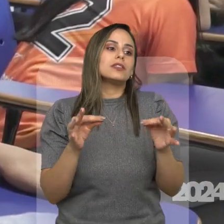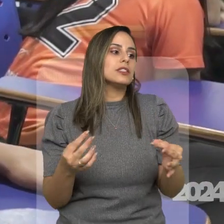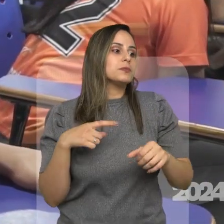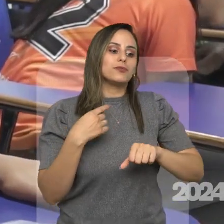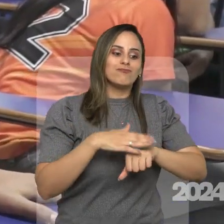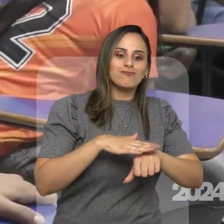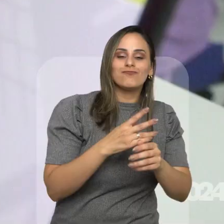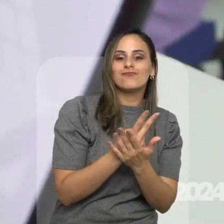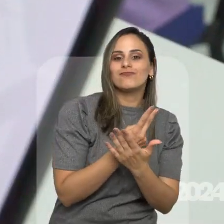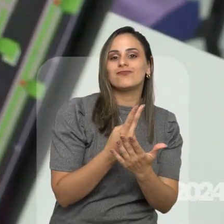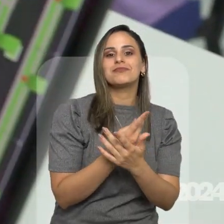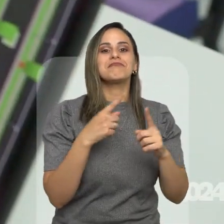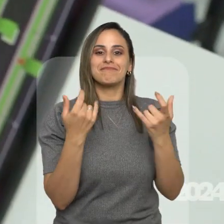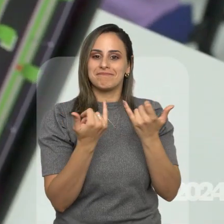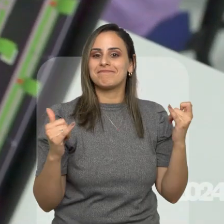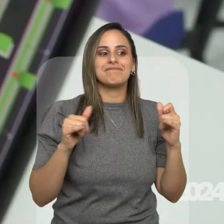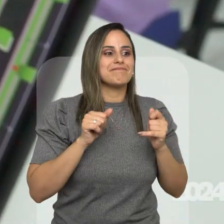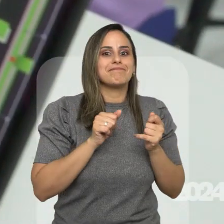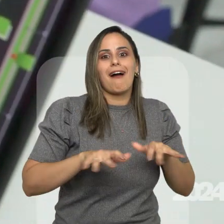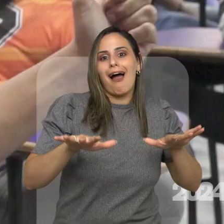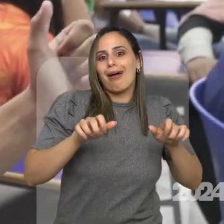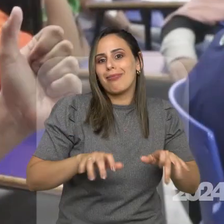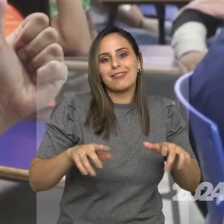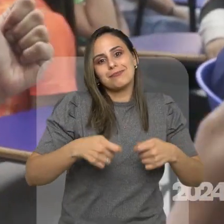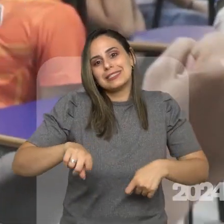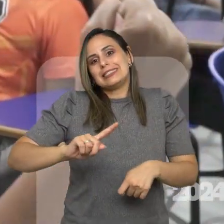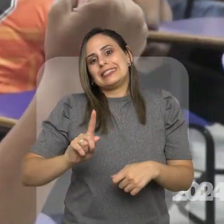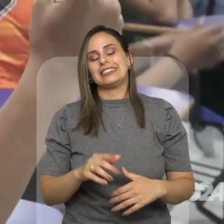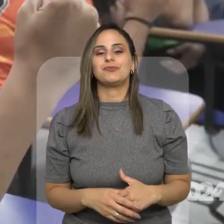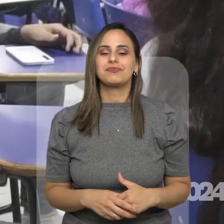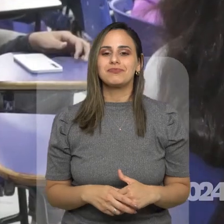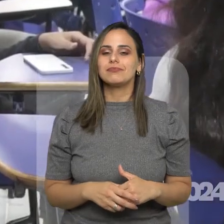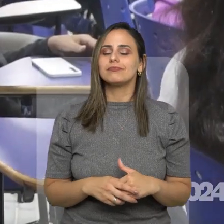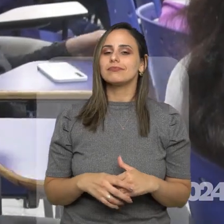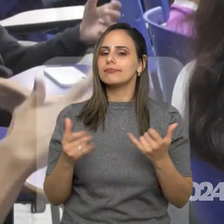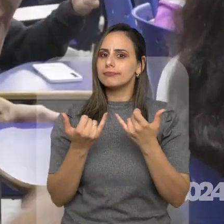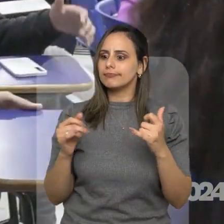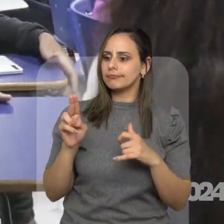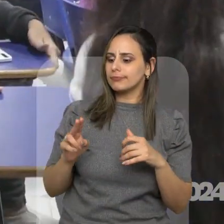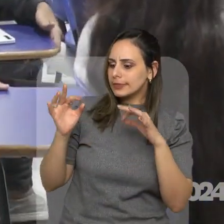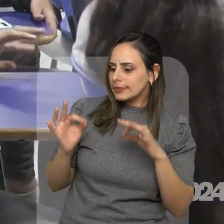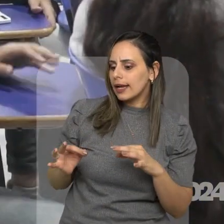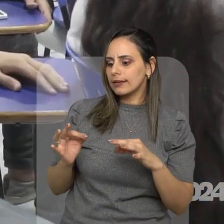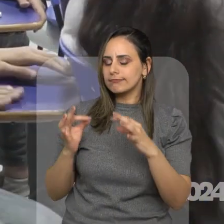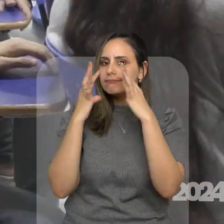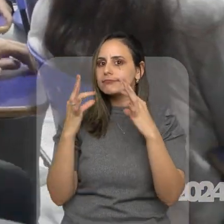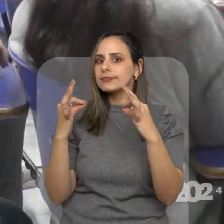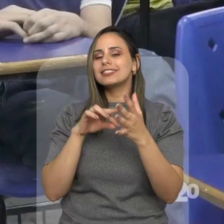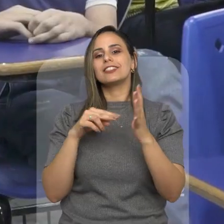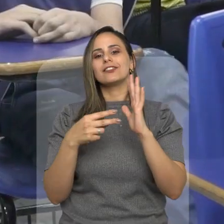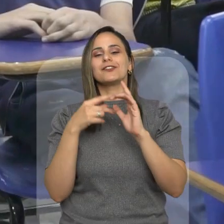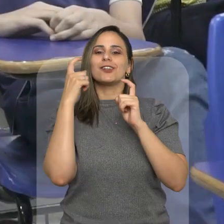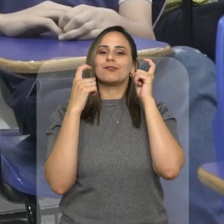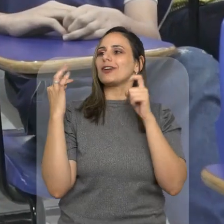que acaba realmente gastando muita energia desnecessária. Então, assim, pensar em eficiência energética é pensar no nosso futuro, né? Não tem como a